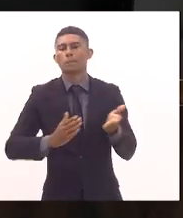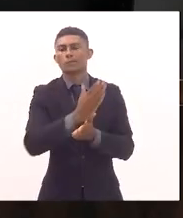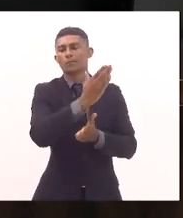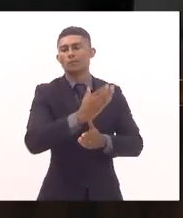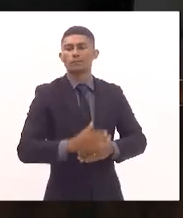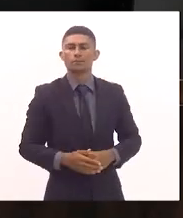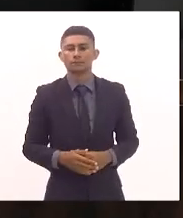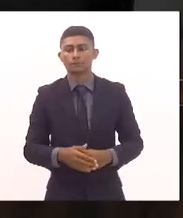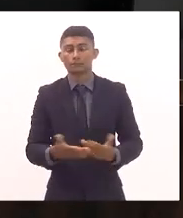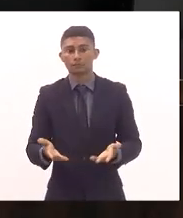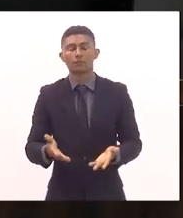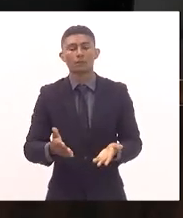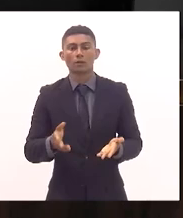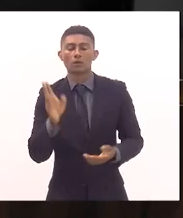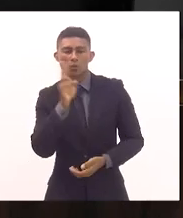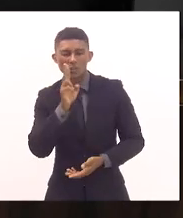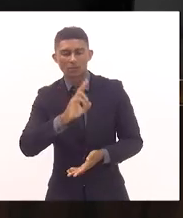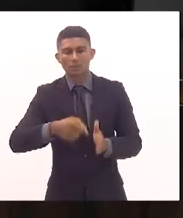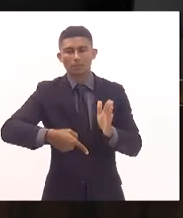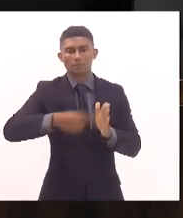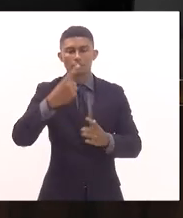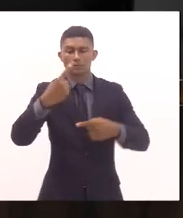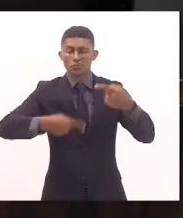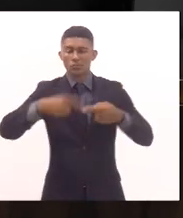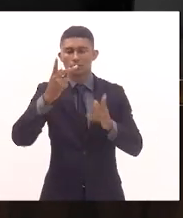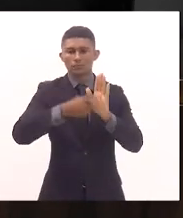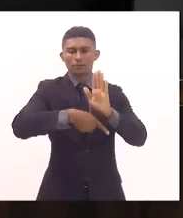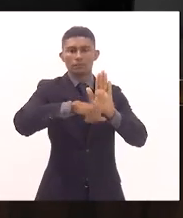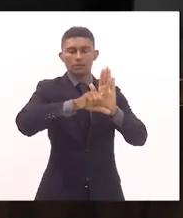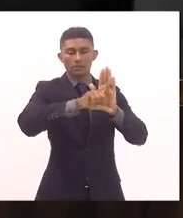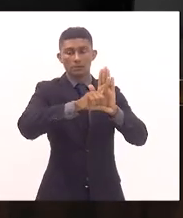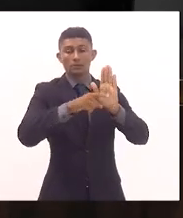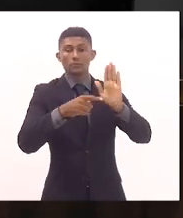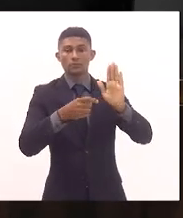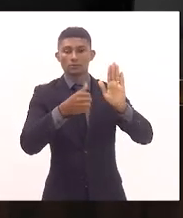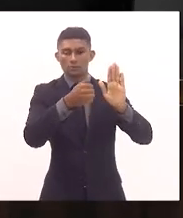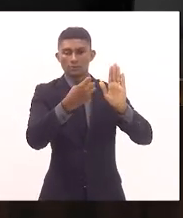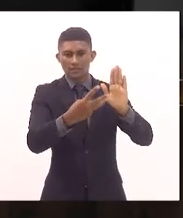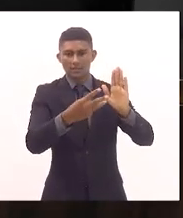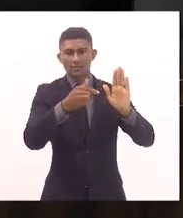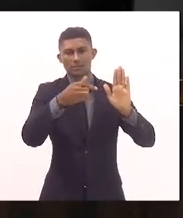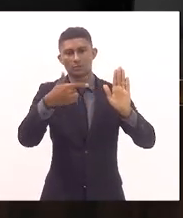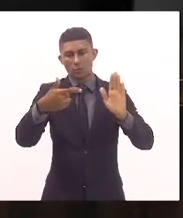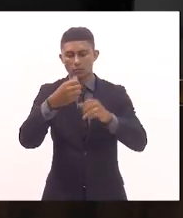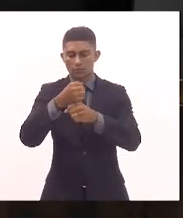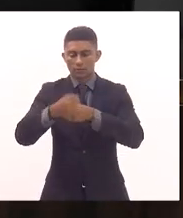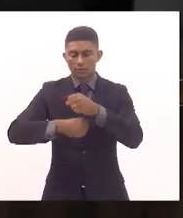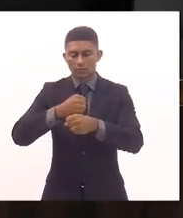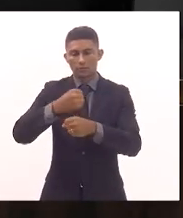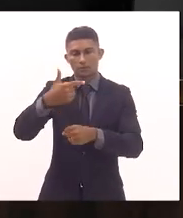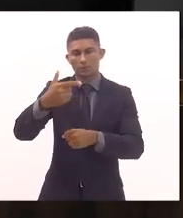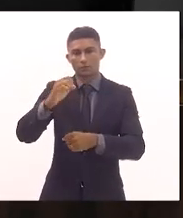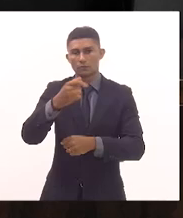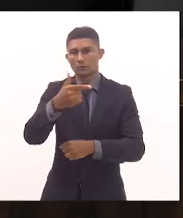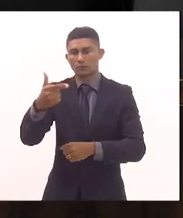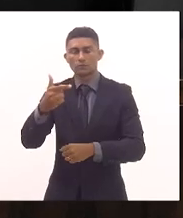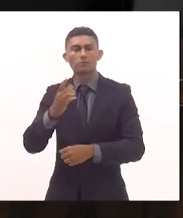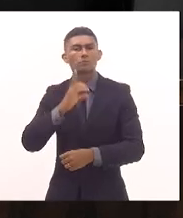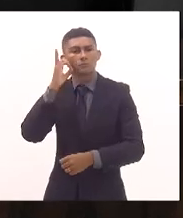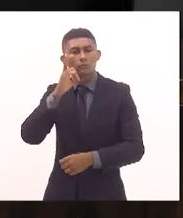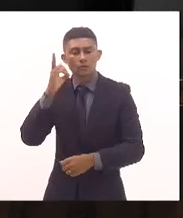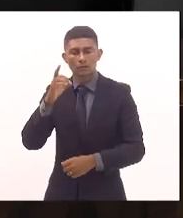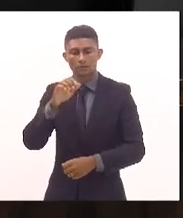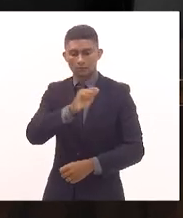Aprovado. Em regime de urgência, em discussão única, projeto de resolução número 1372 de 22, de autoria dos deputados André